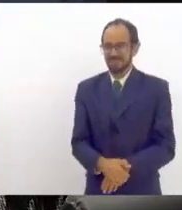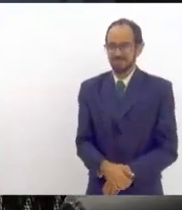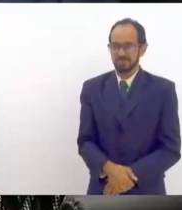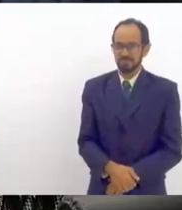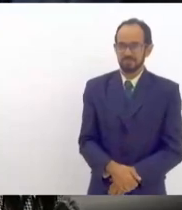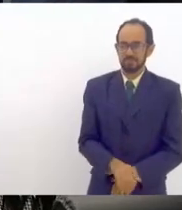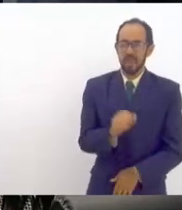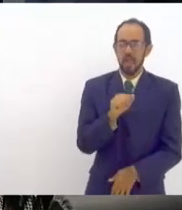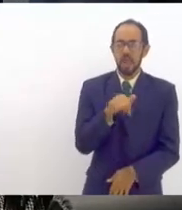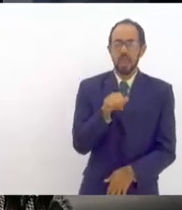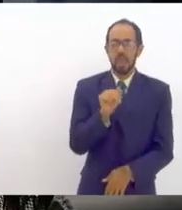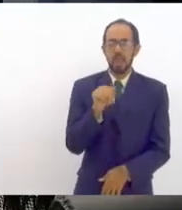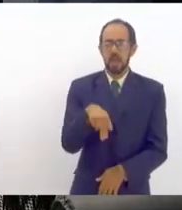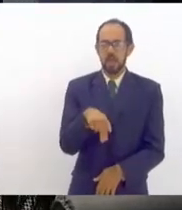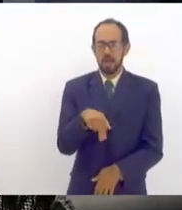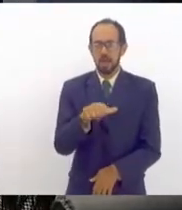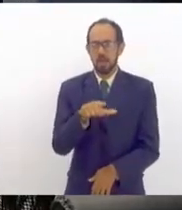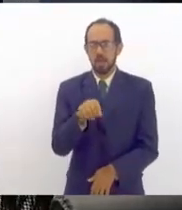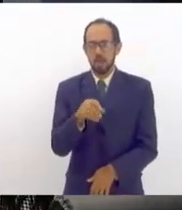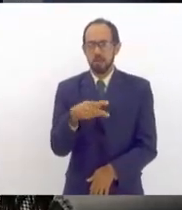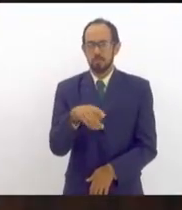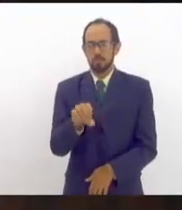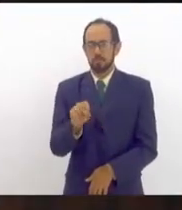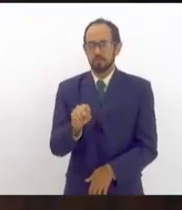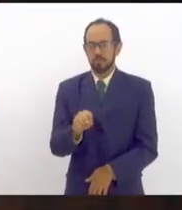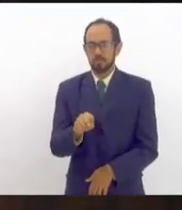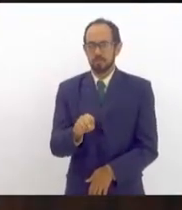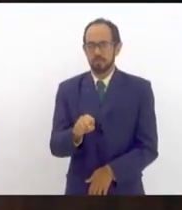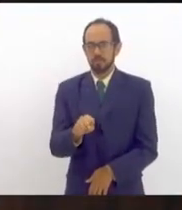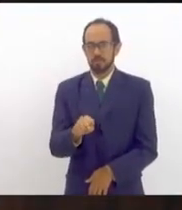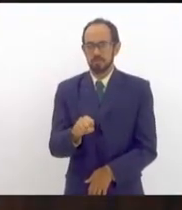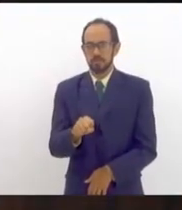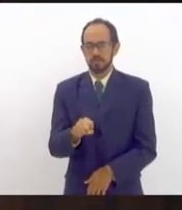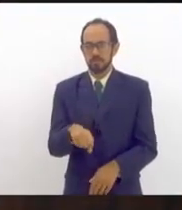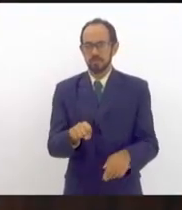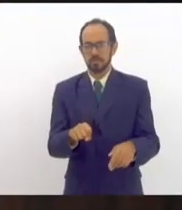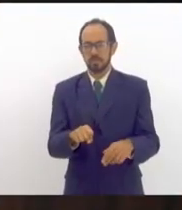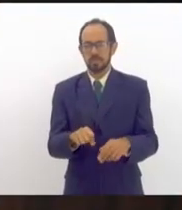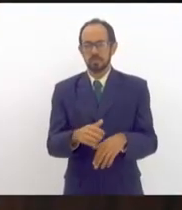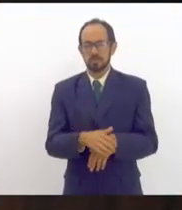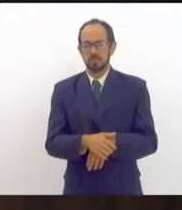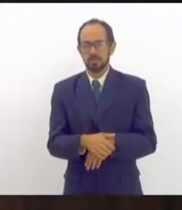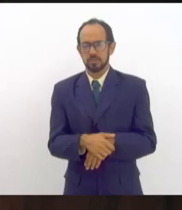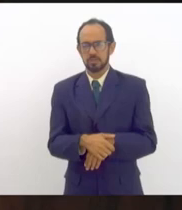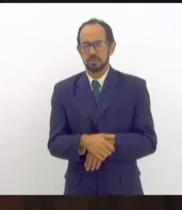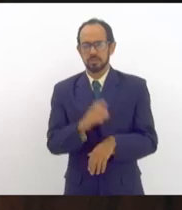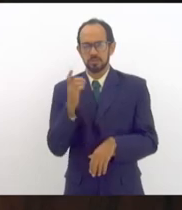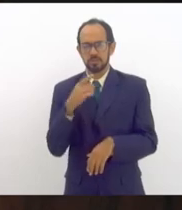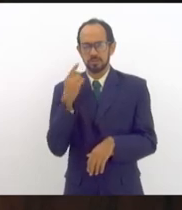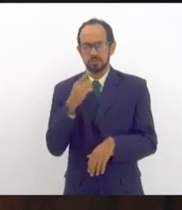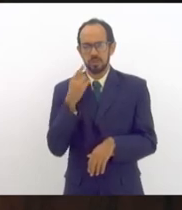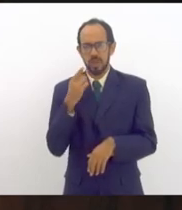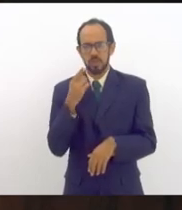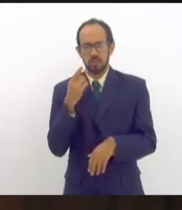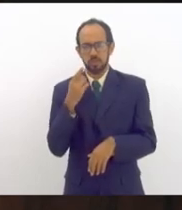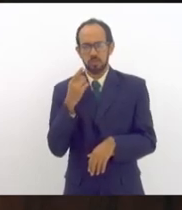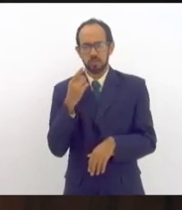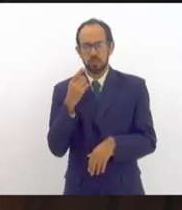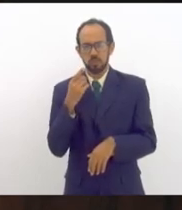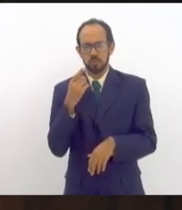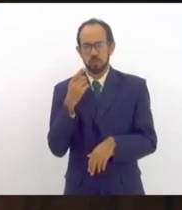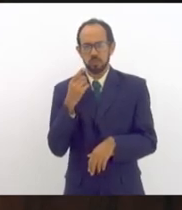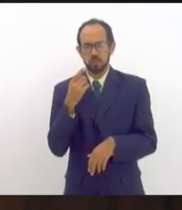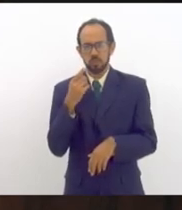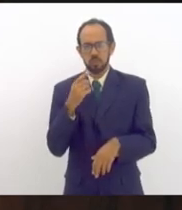Alan Alan Lopes também né Deputado Alan o deputado o deputado